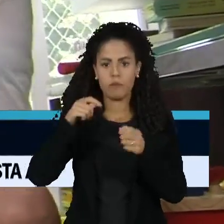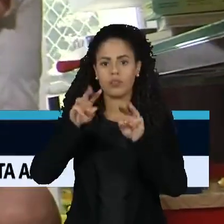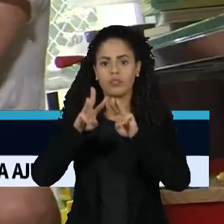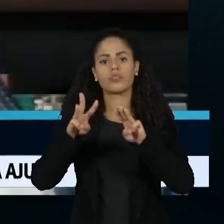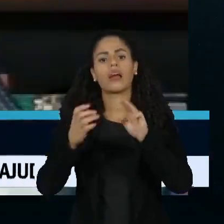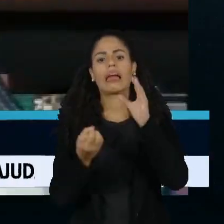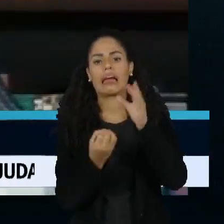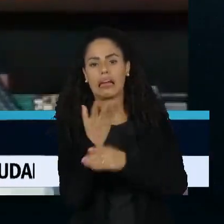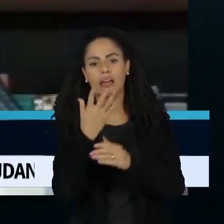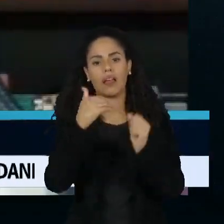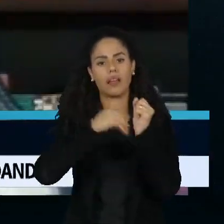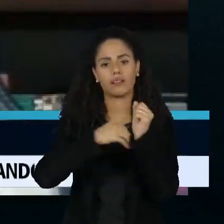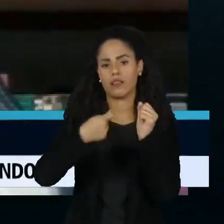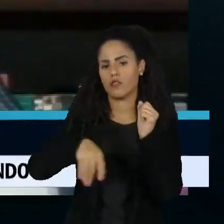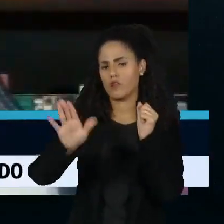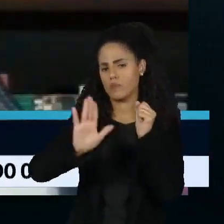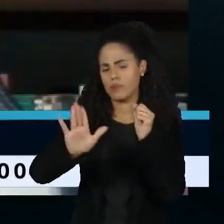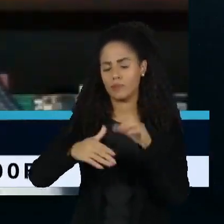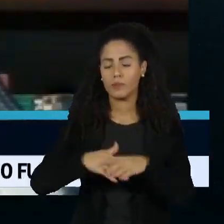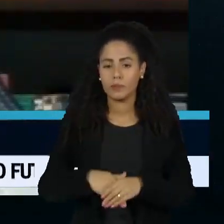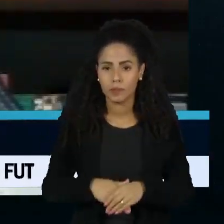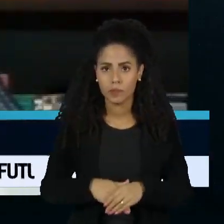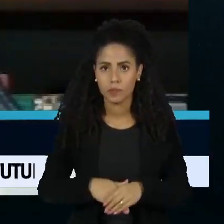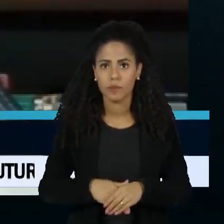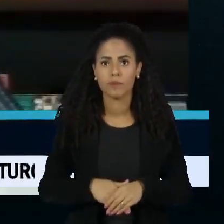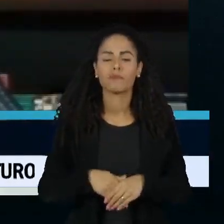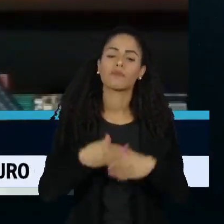do Tesouro. E, infelizmente, só